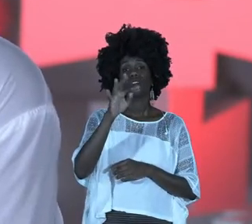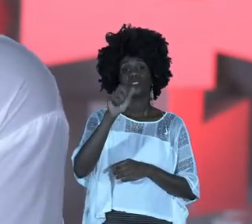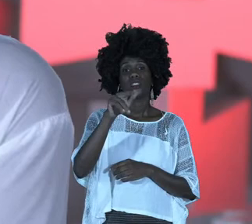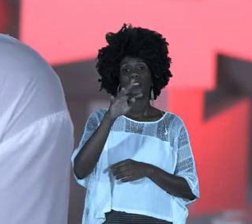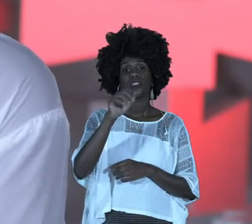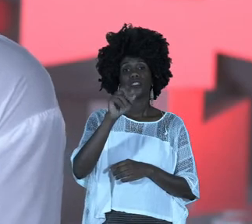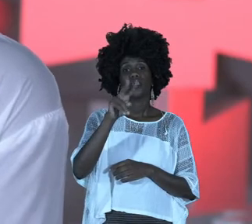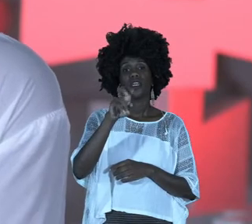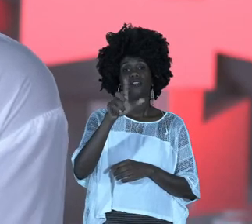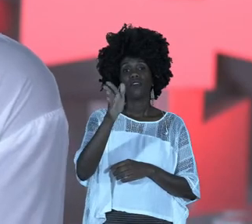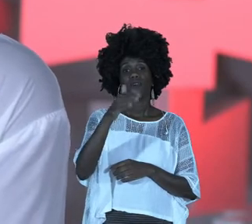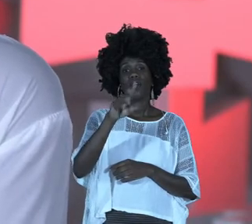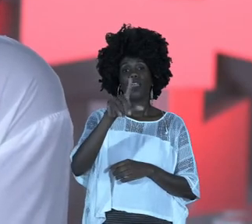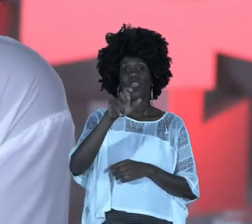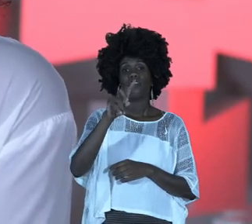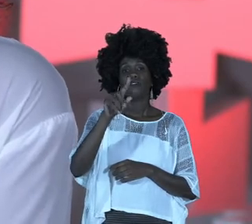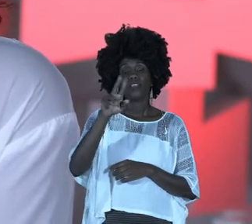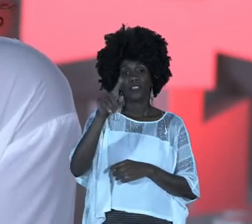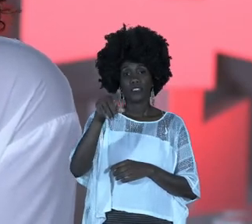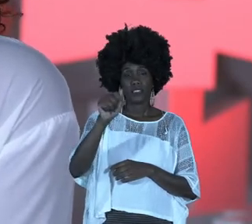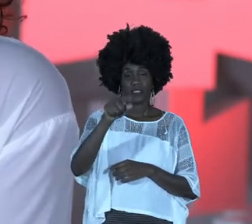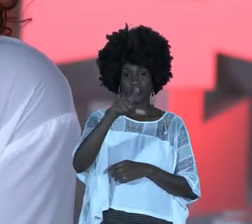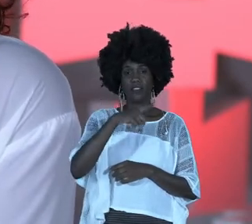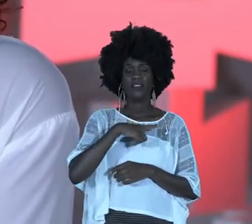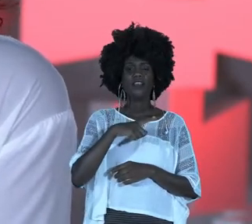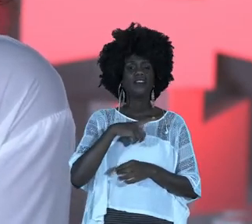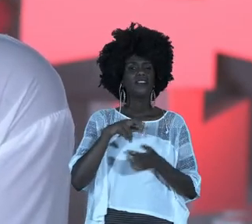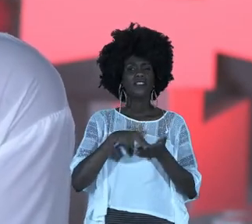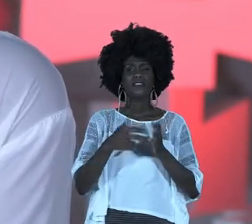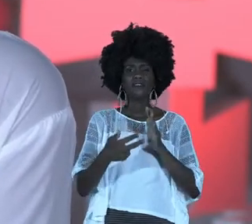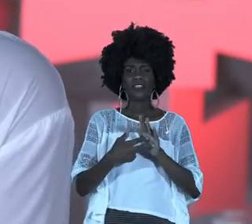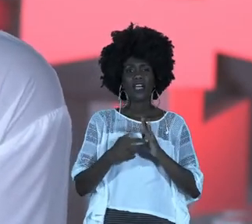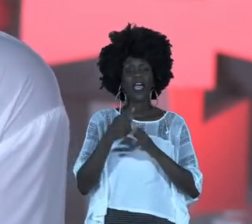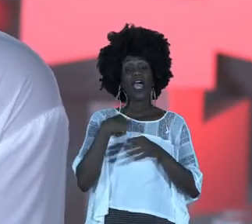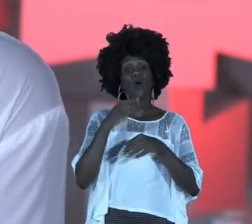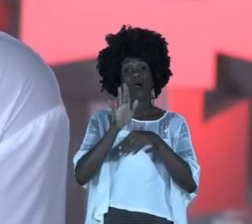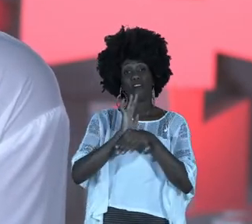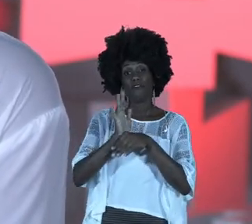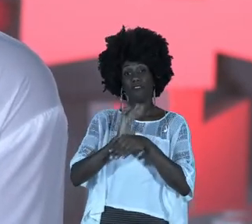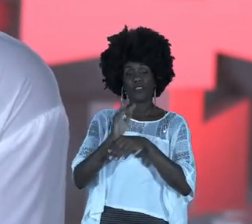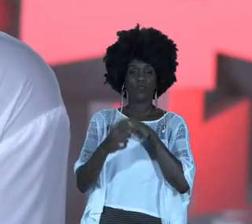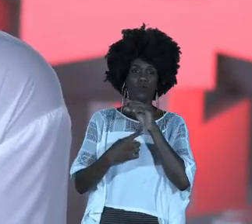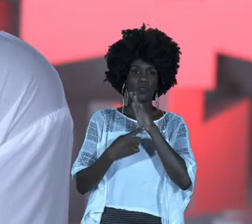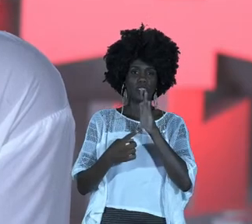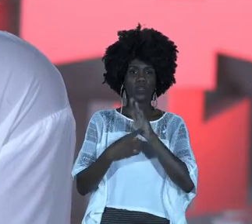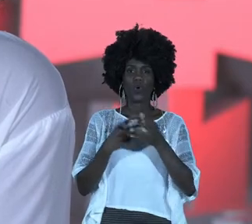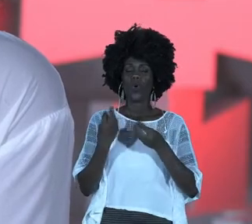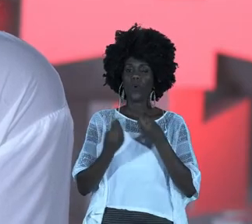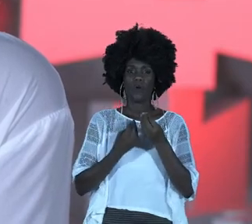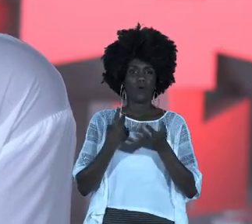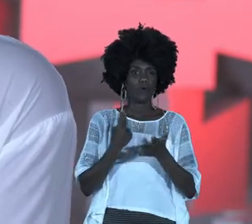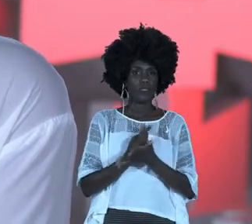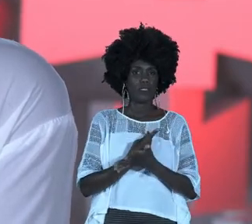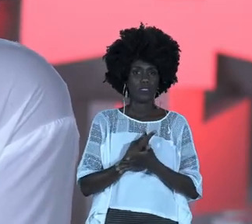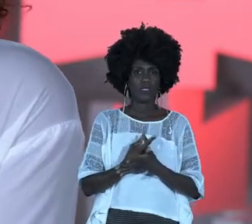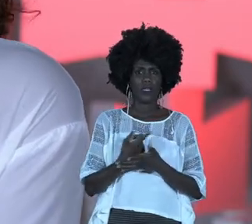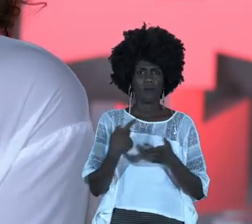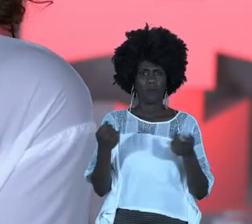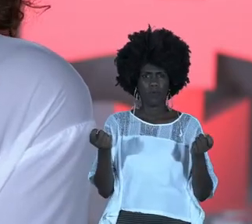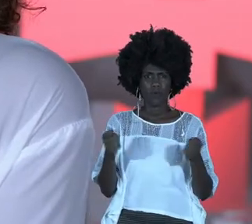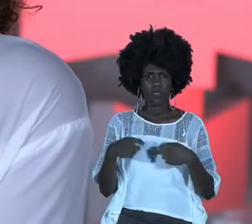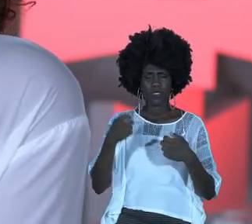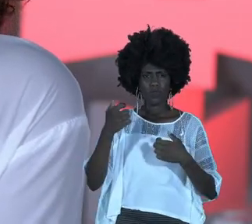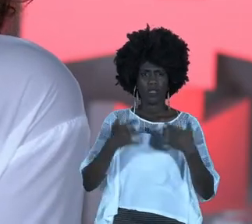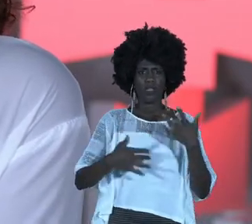que é o seguinte, eu vou explicar rapidamente. É uma vida, uma instalação. Como acontece essa vida, instalação? Eu estou podendo